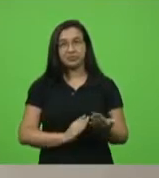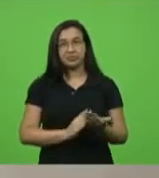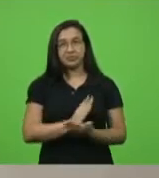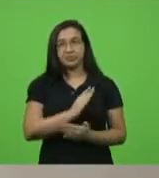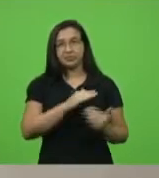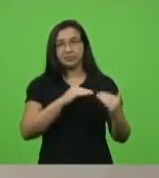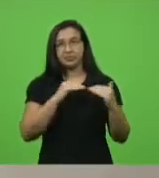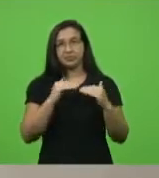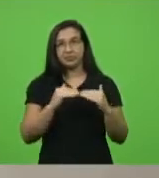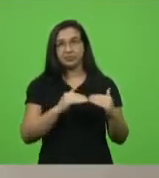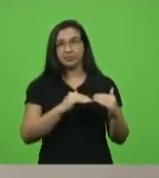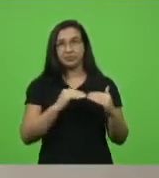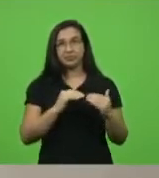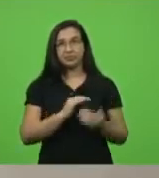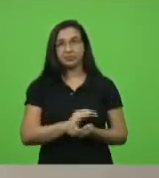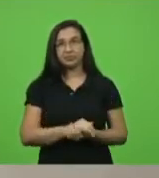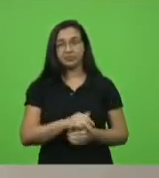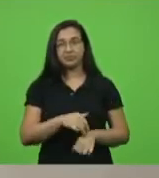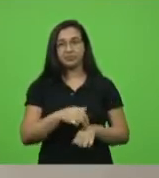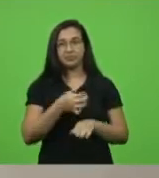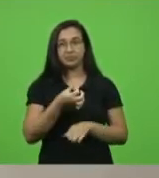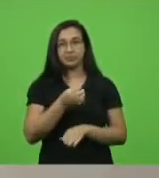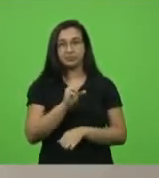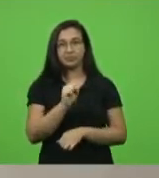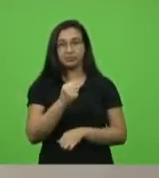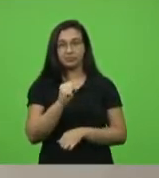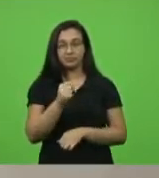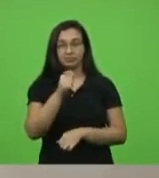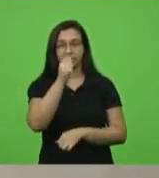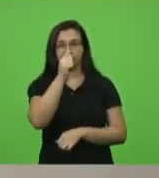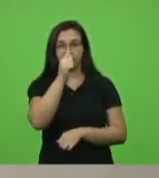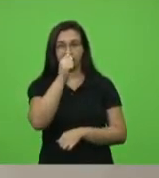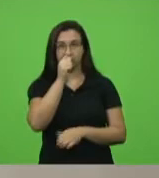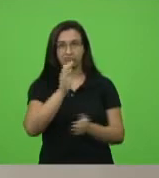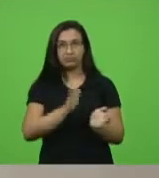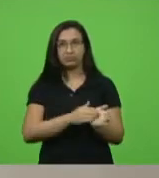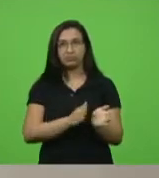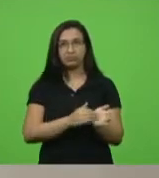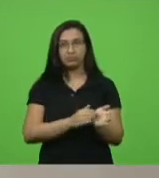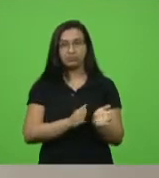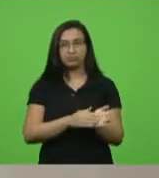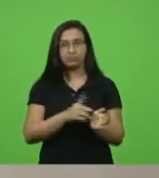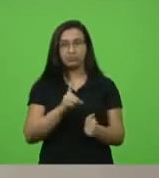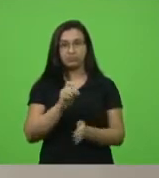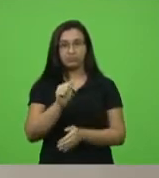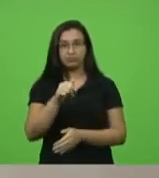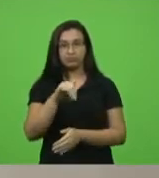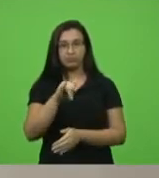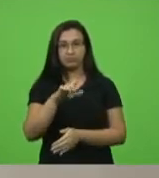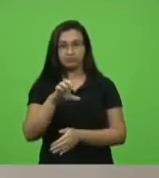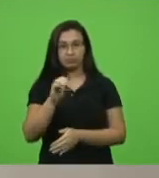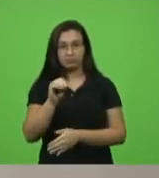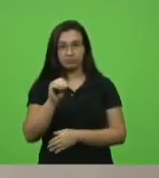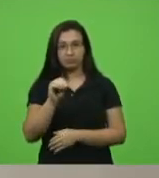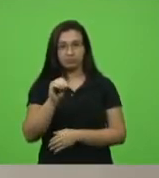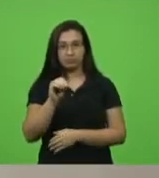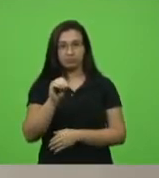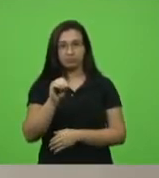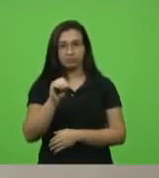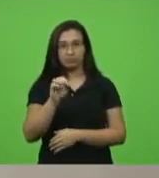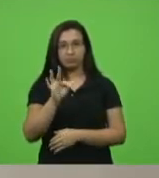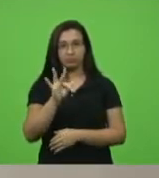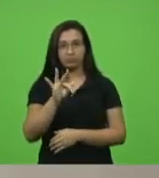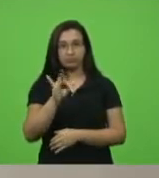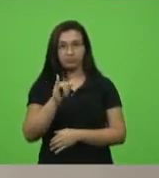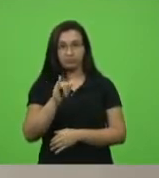Aprovado por unanimidade, moção 68, autor, deputado João Amin, manifestando aplauso ao senhor Danilo Williams Filho,